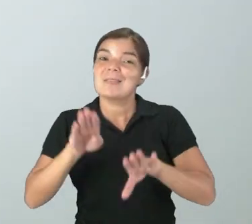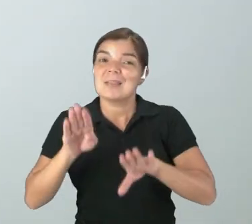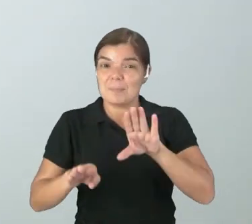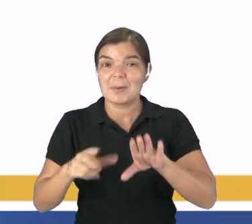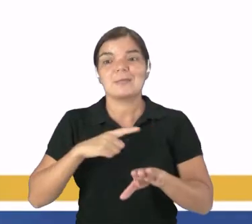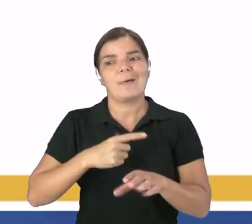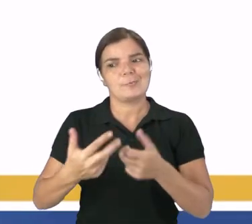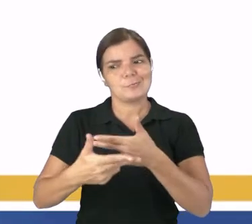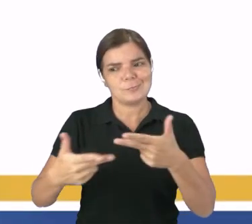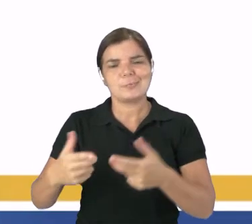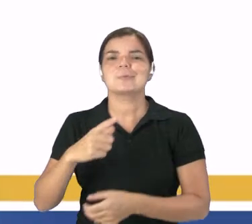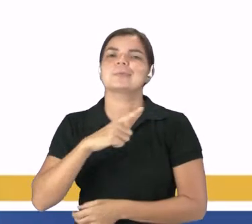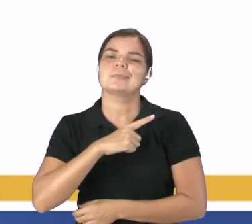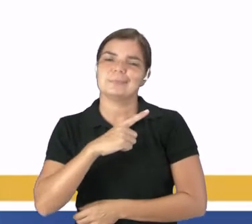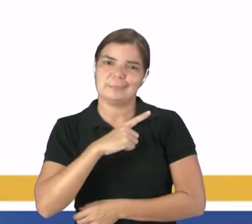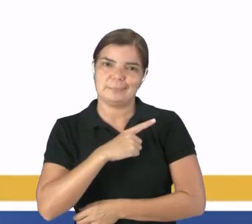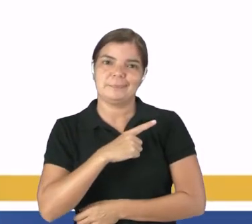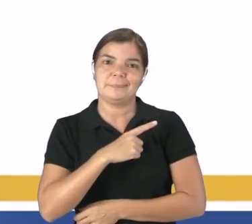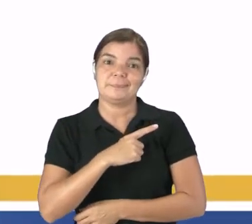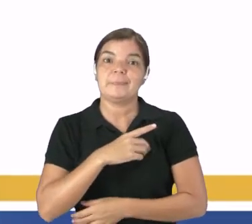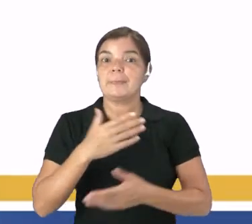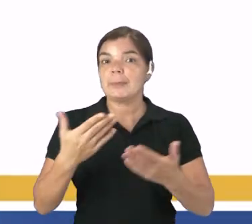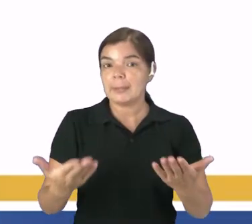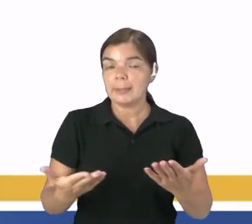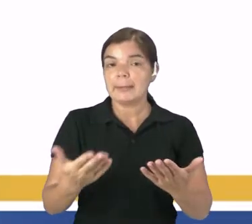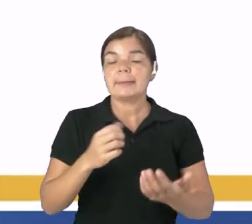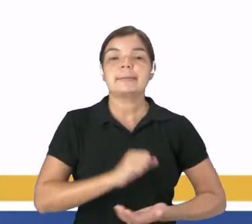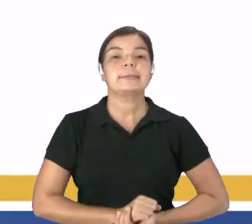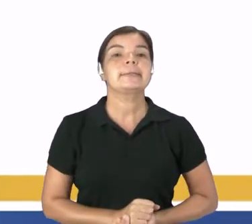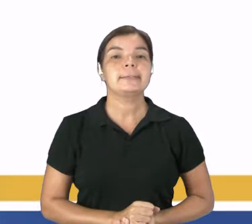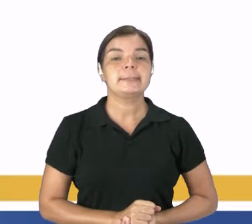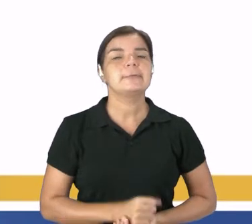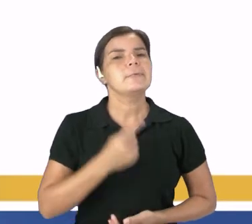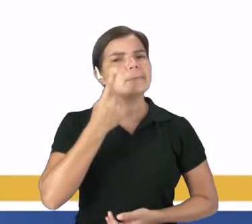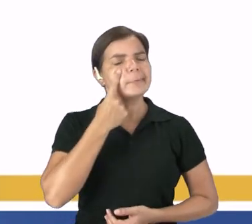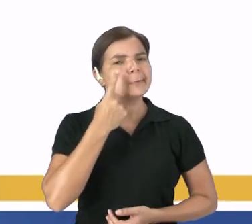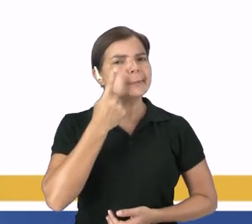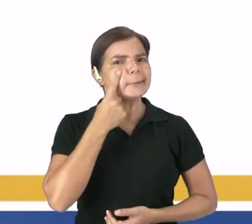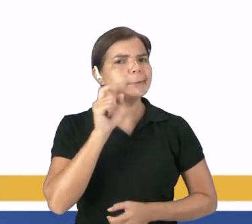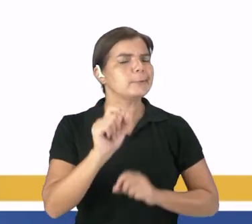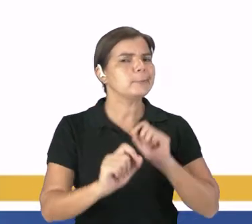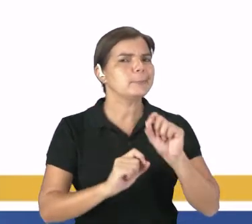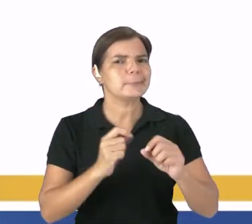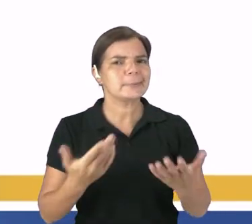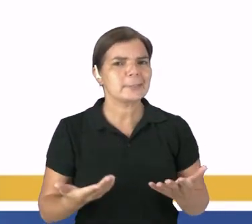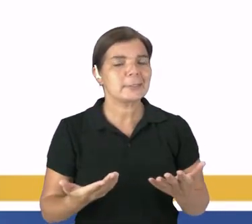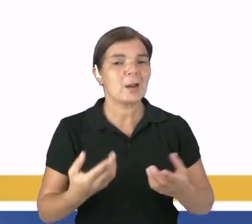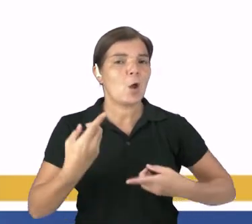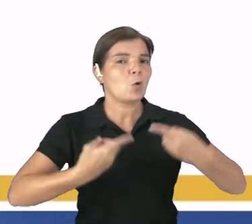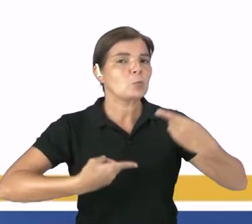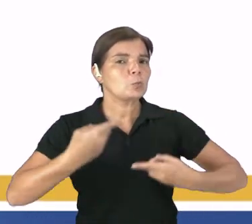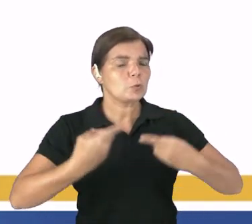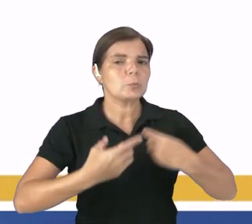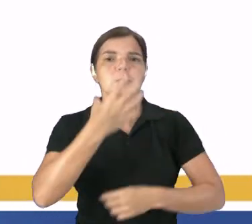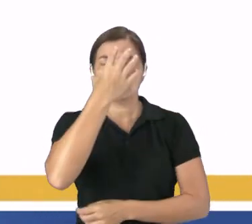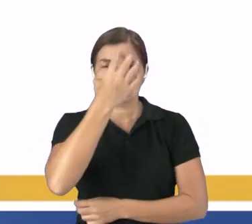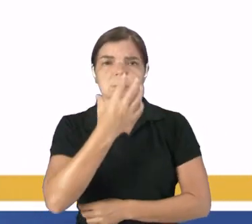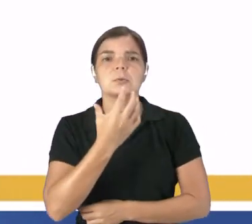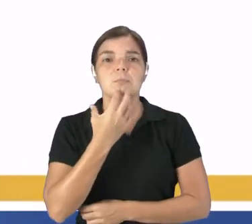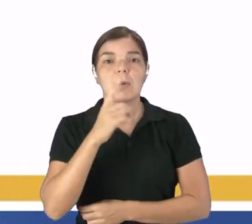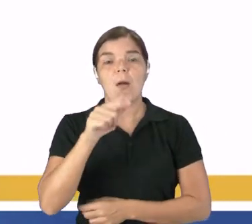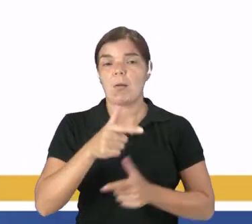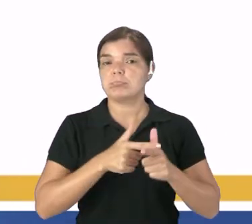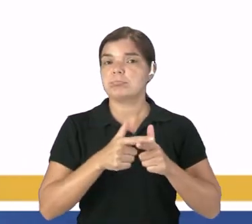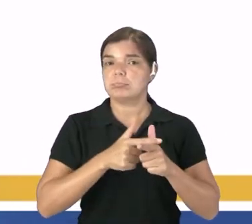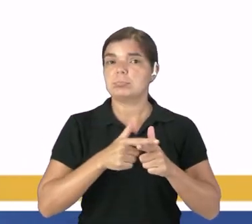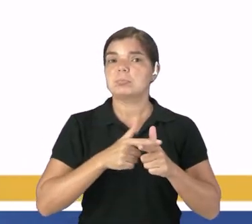determinado de acordo com os bens que ele possui, de acordo com aquilo que ele tem. E aí, a gente entra numa discussão muito séria,